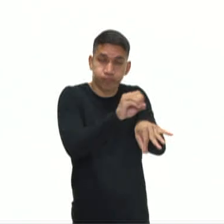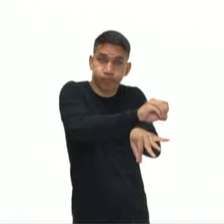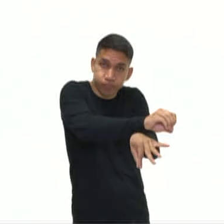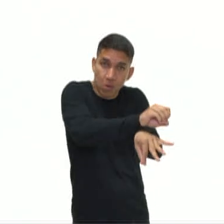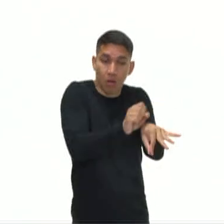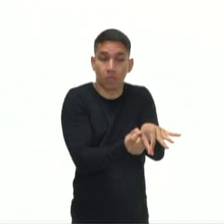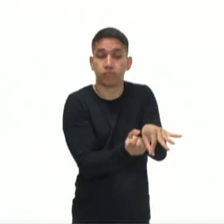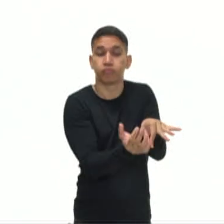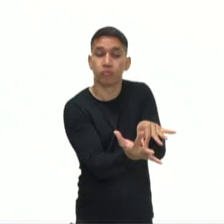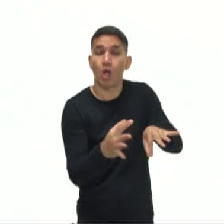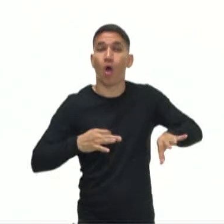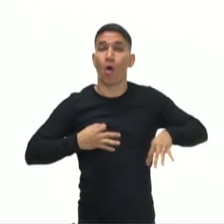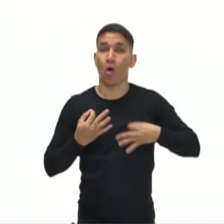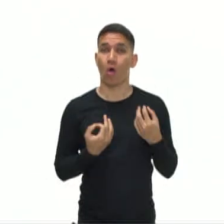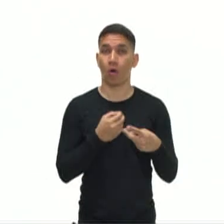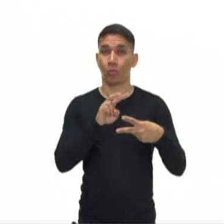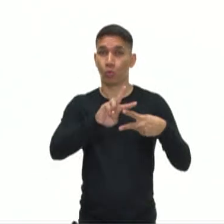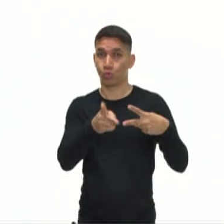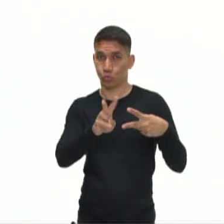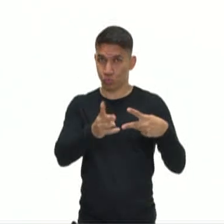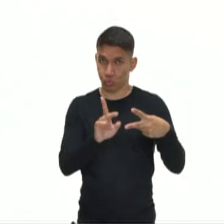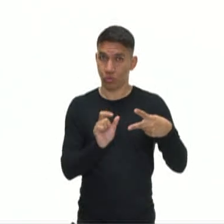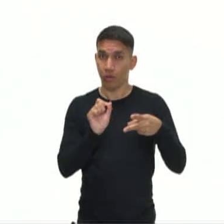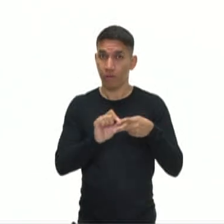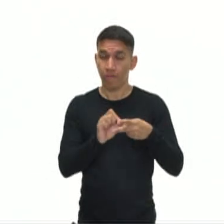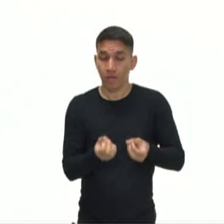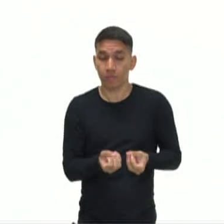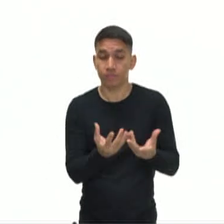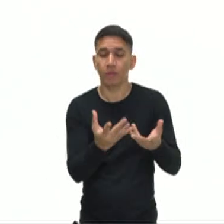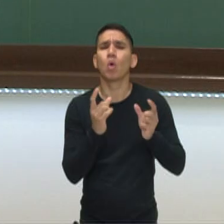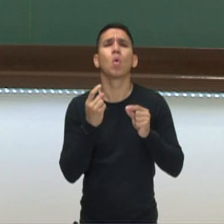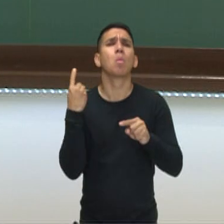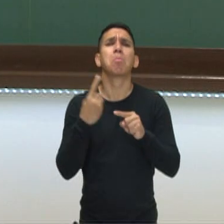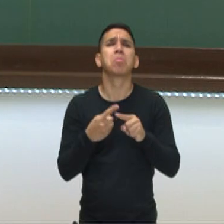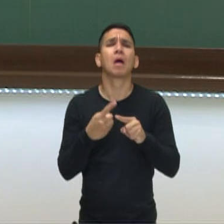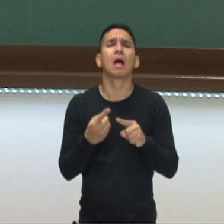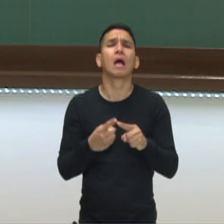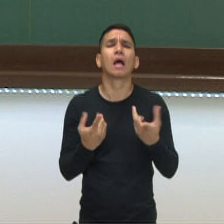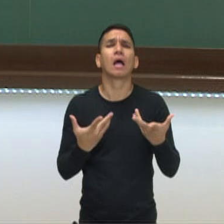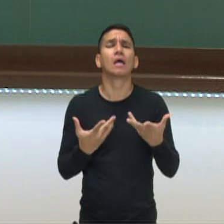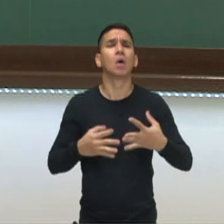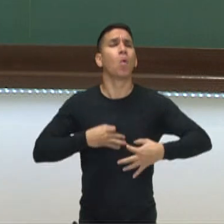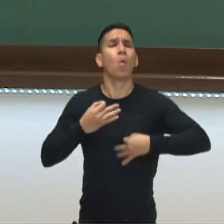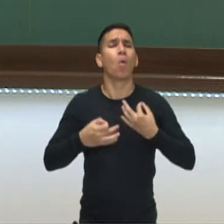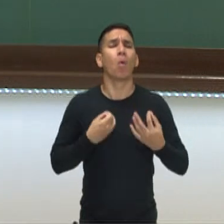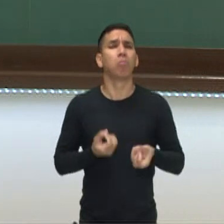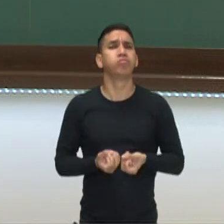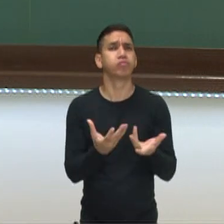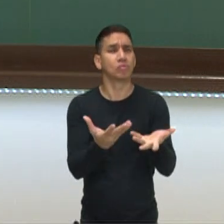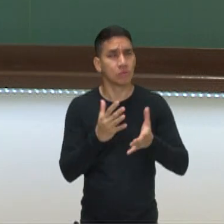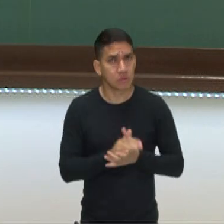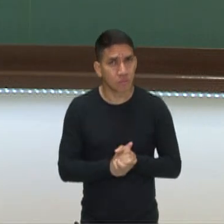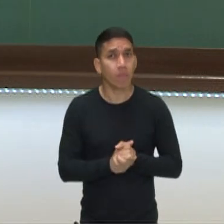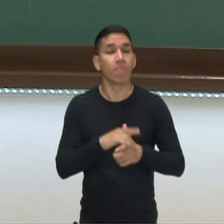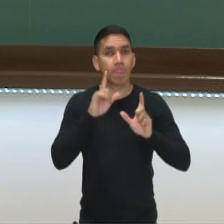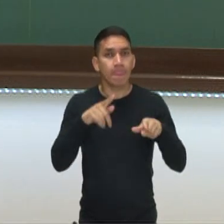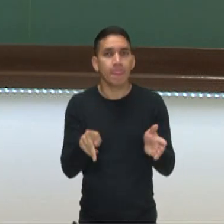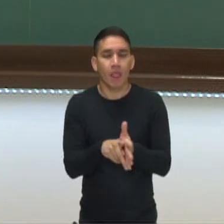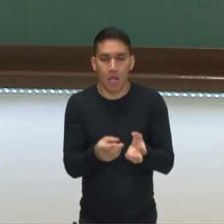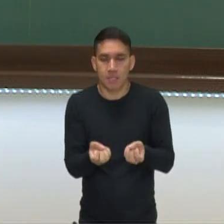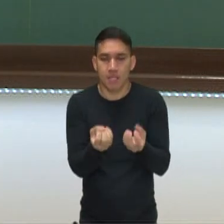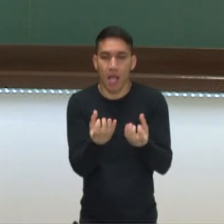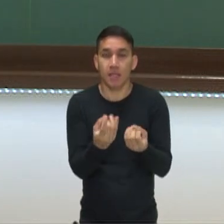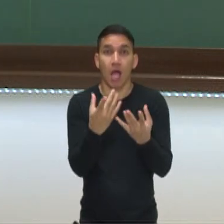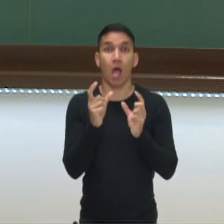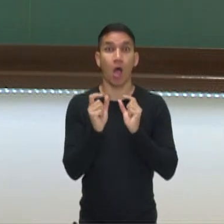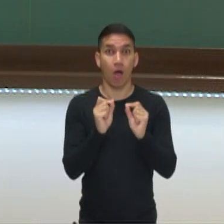hormônios progesterona e estrógeno. Para que servem mesmo esses hormônios aqui? Eles vão fornecer,